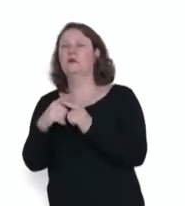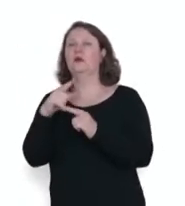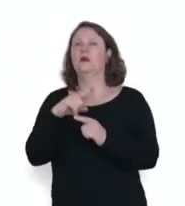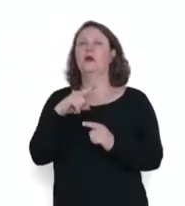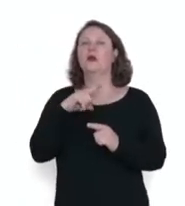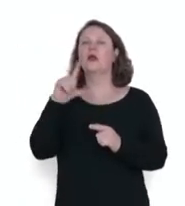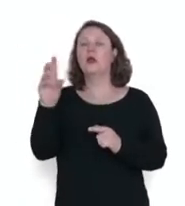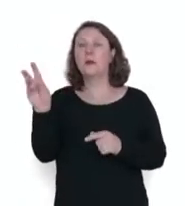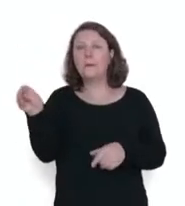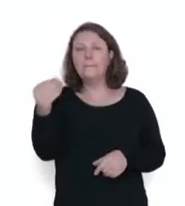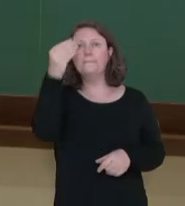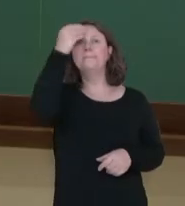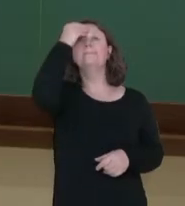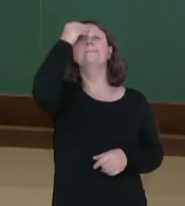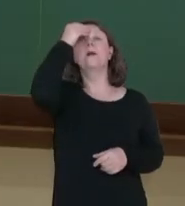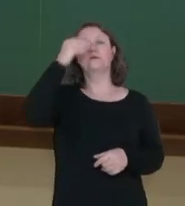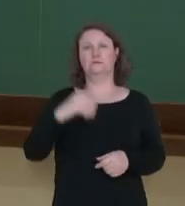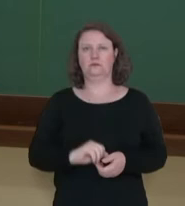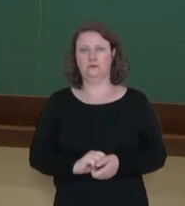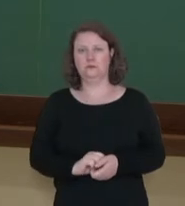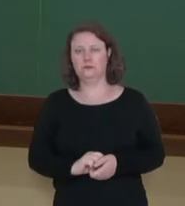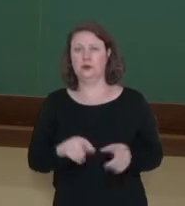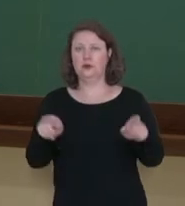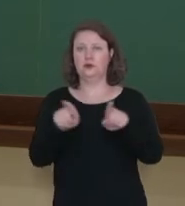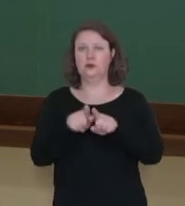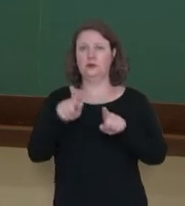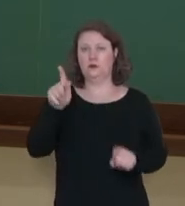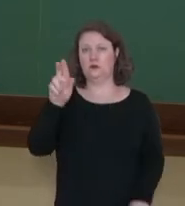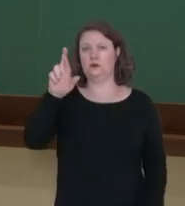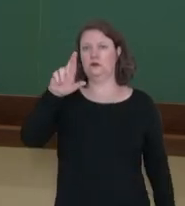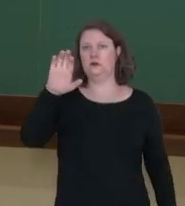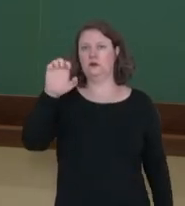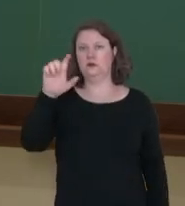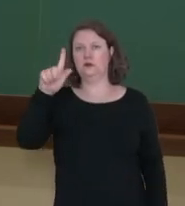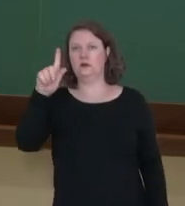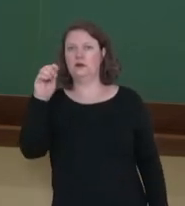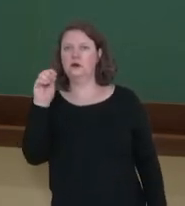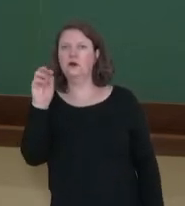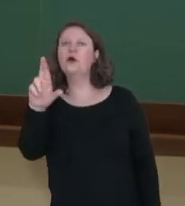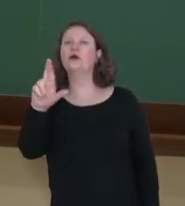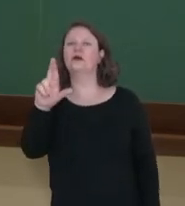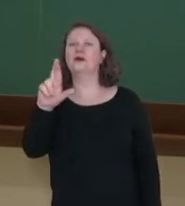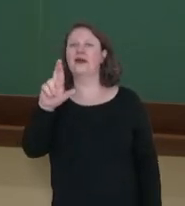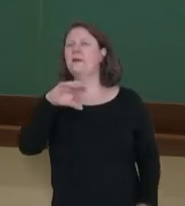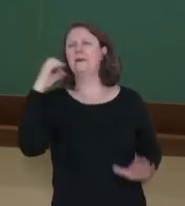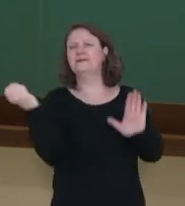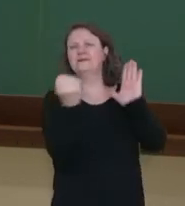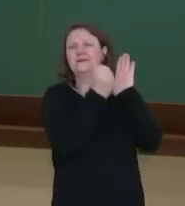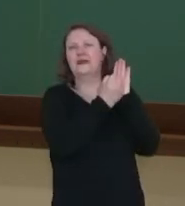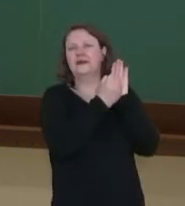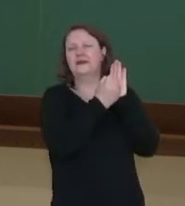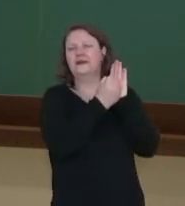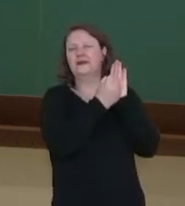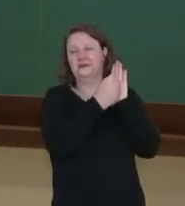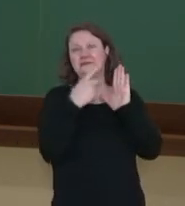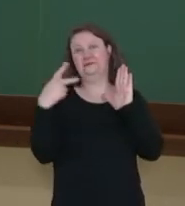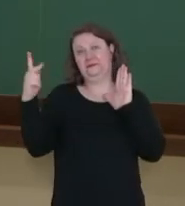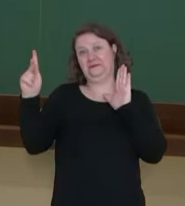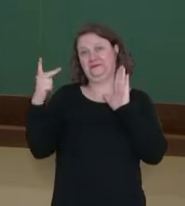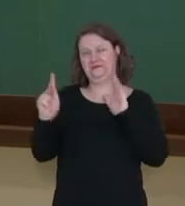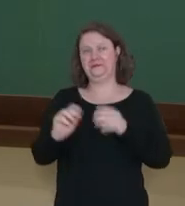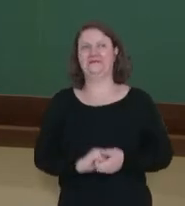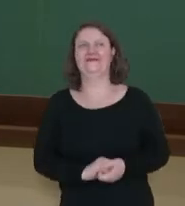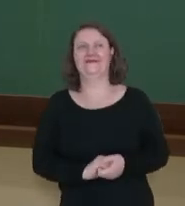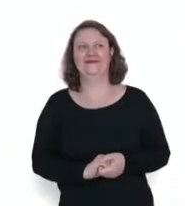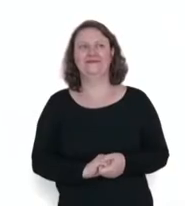foi batizado como Gregor. Então, o nome de batismo mesmo é Johann. E aí, no monastério, ele foi batizado como